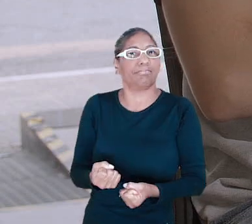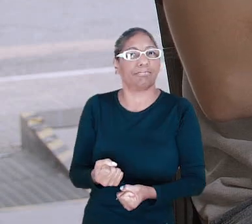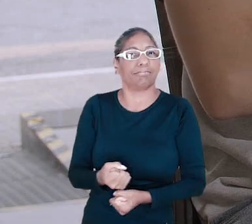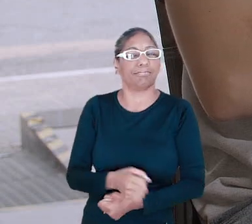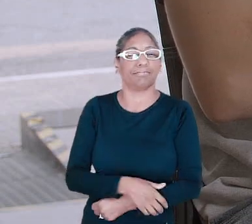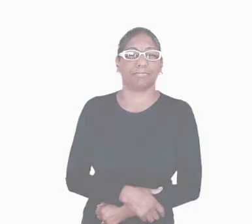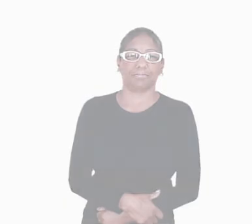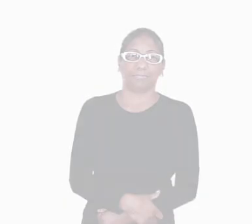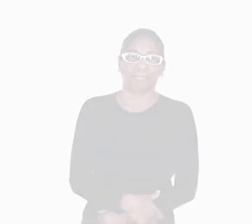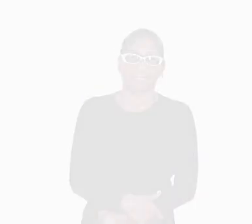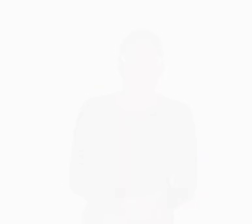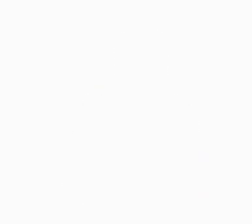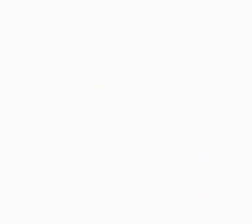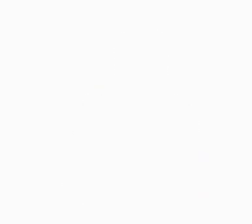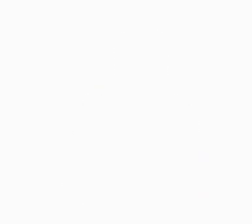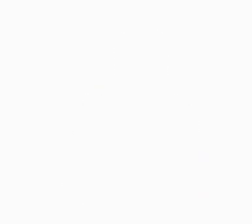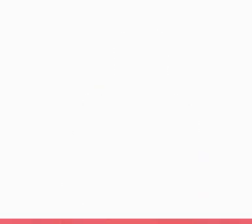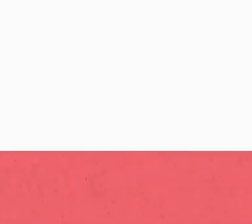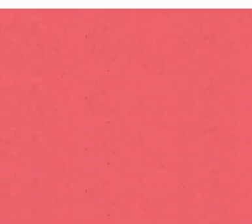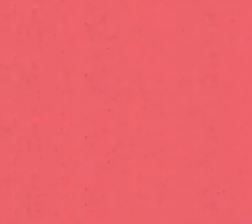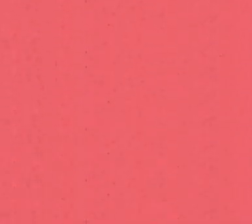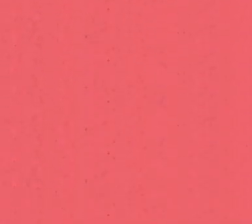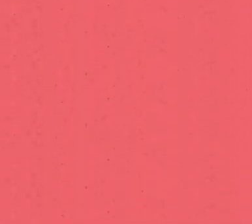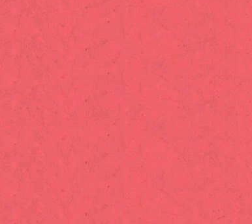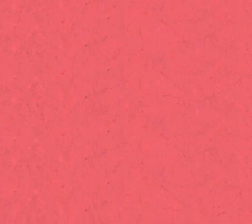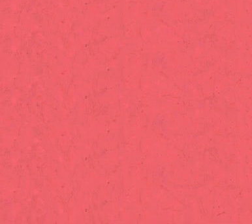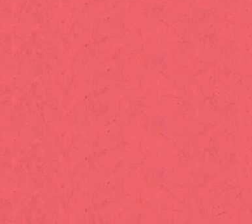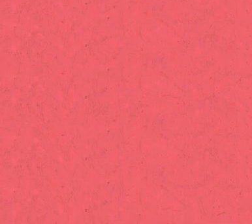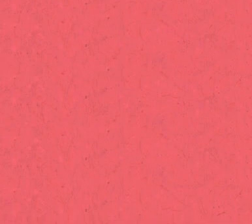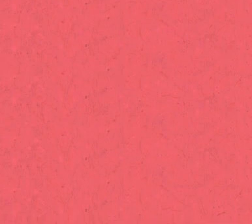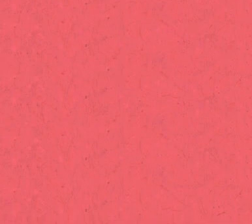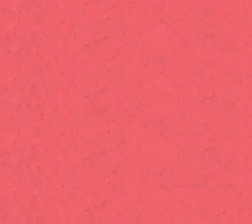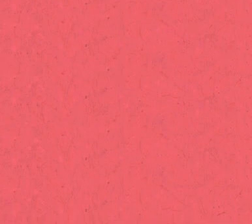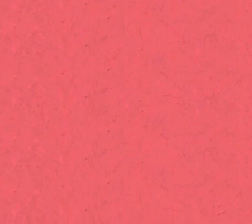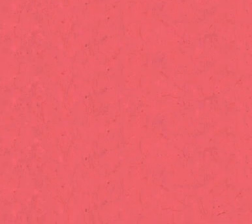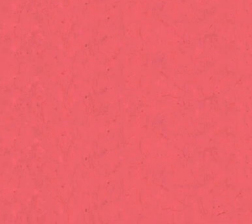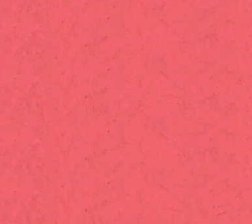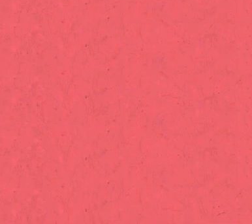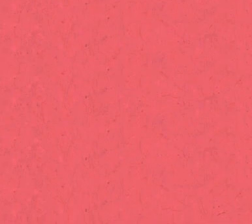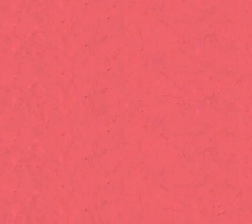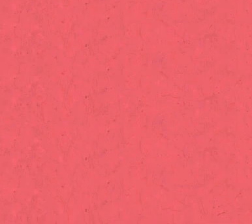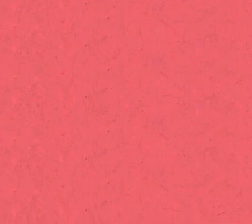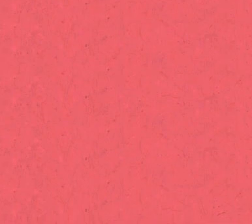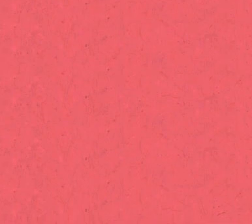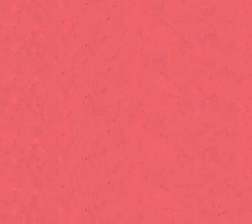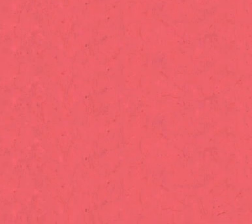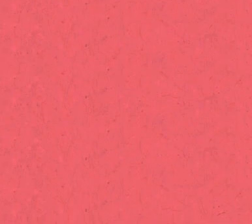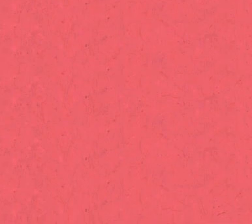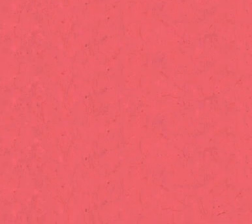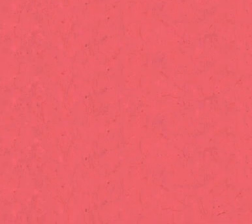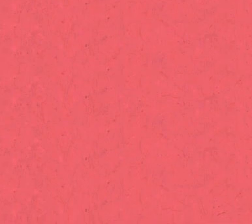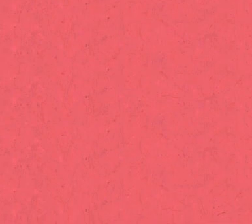e a gente topou. Tela branca escrita em marrom, 3 Apitos e Nimbus apresentam